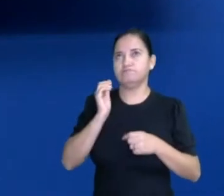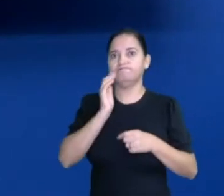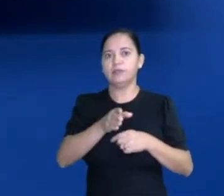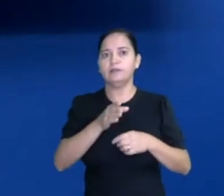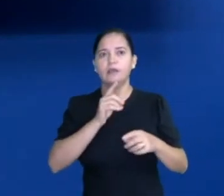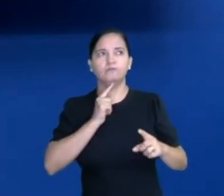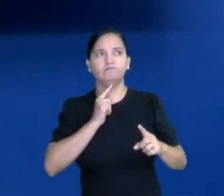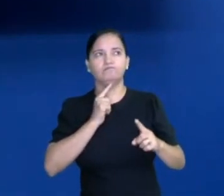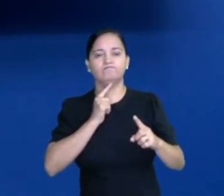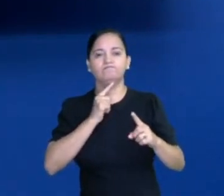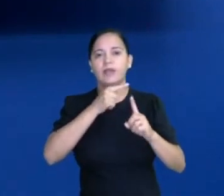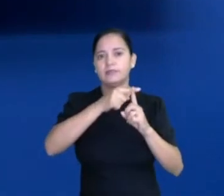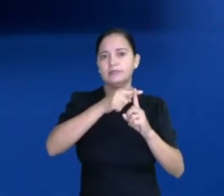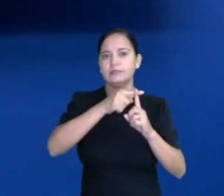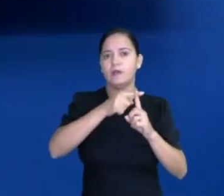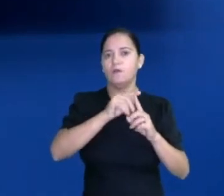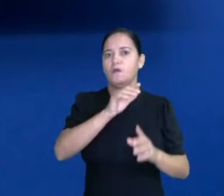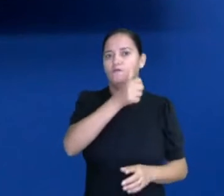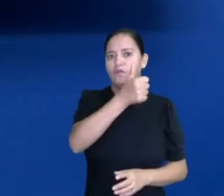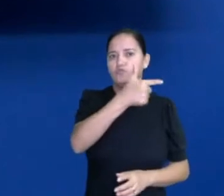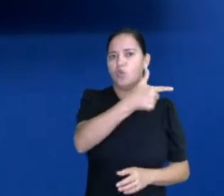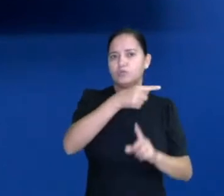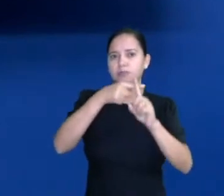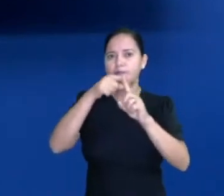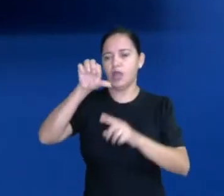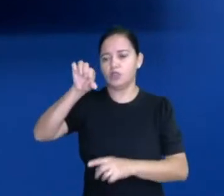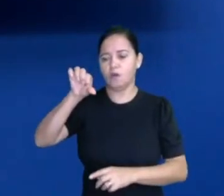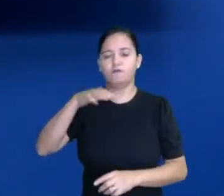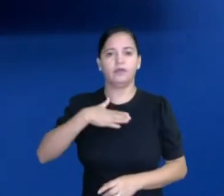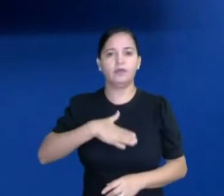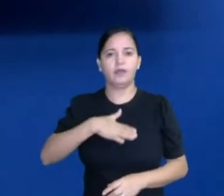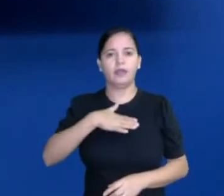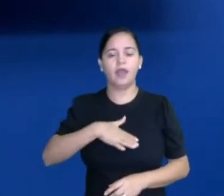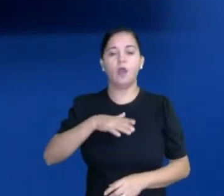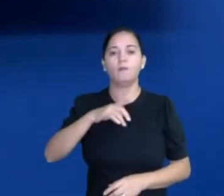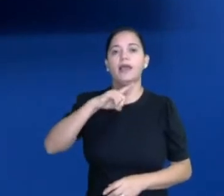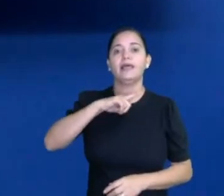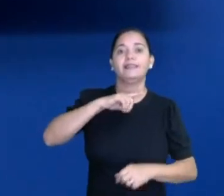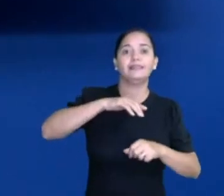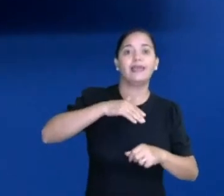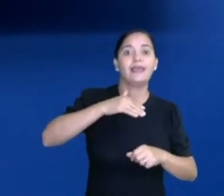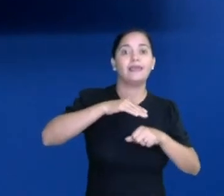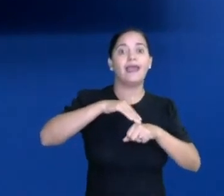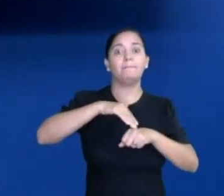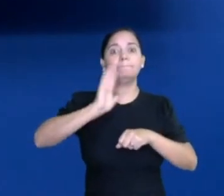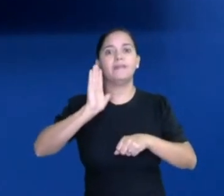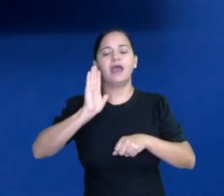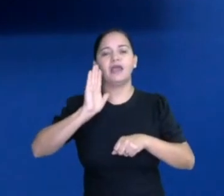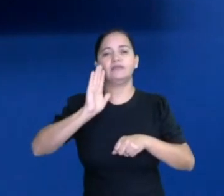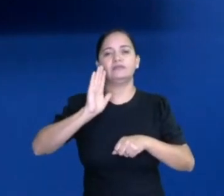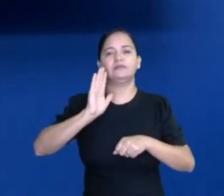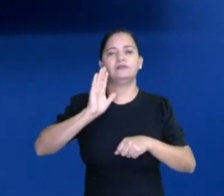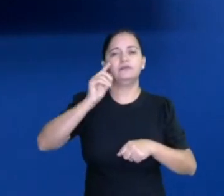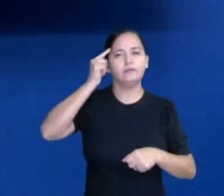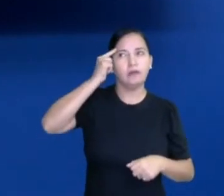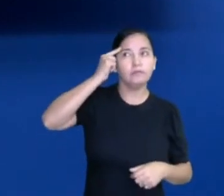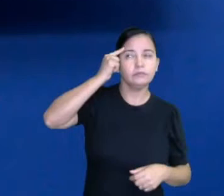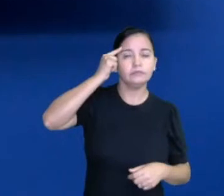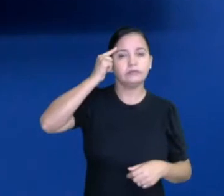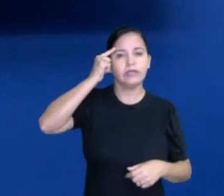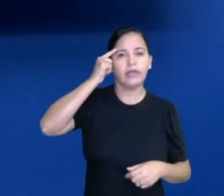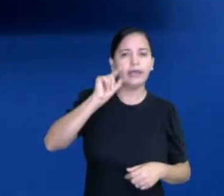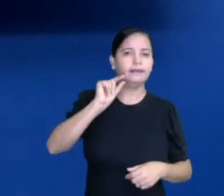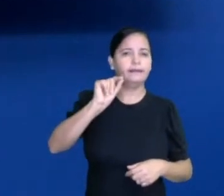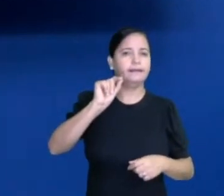Aí vou adicionar 12 mais 9. Calma. Tem a mais, esse a mais não me dá ideia, ela dá